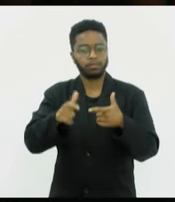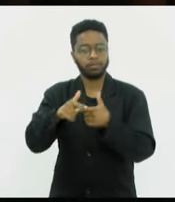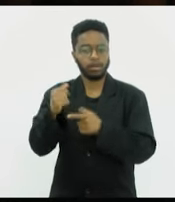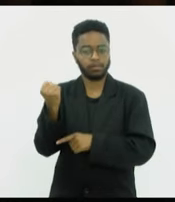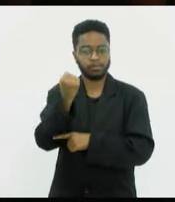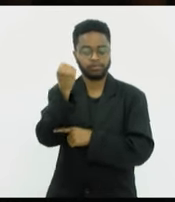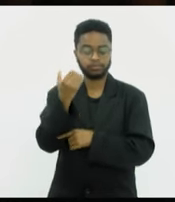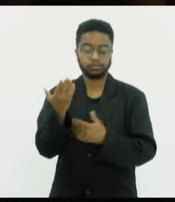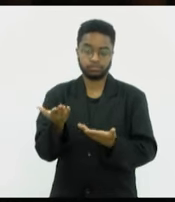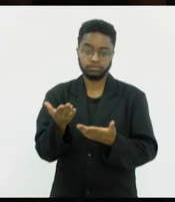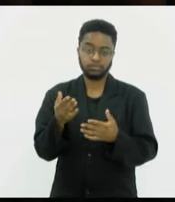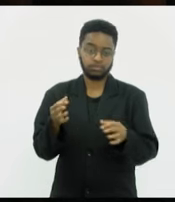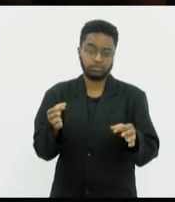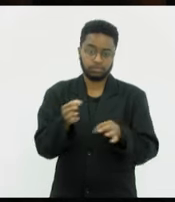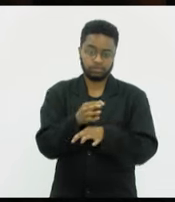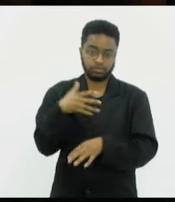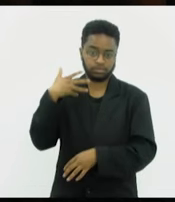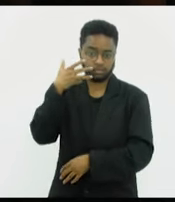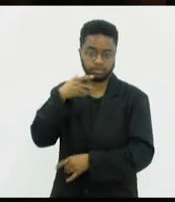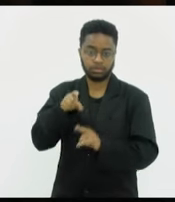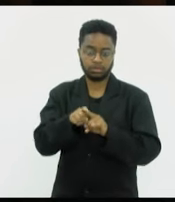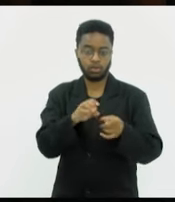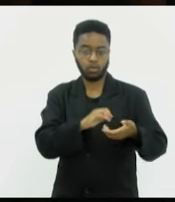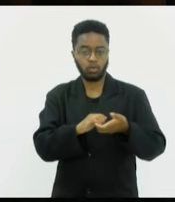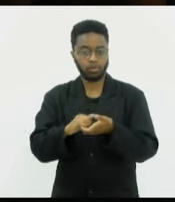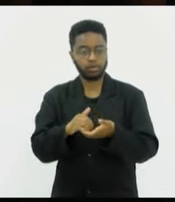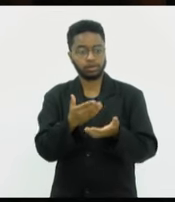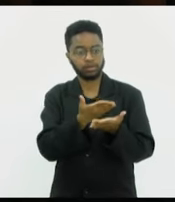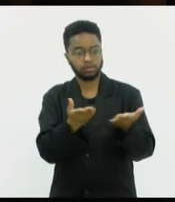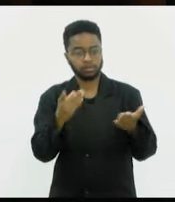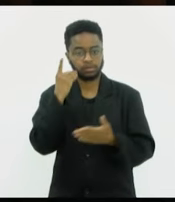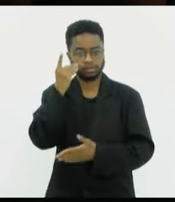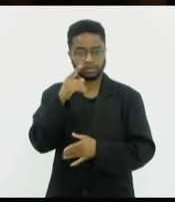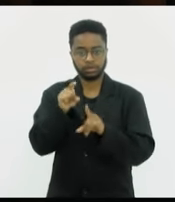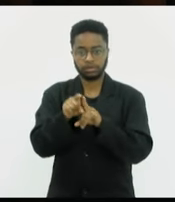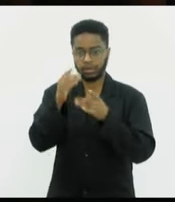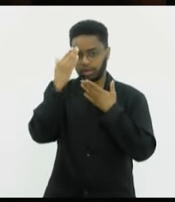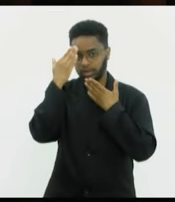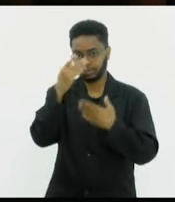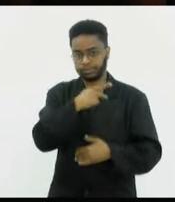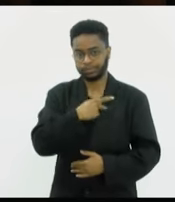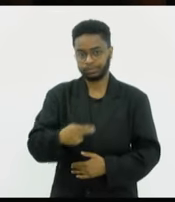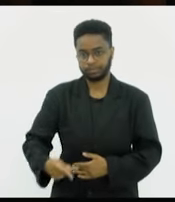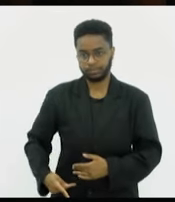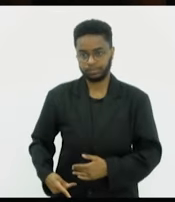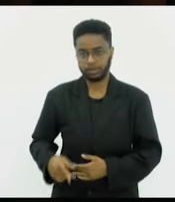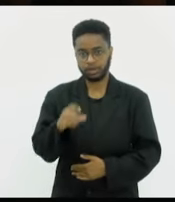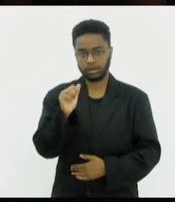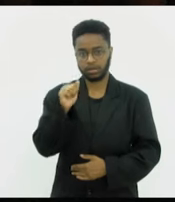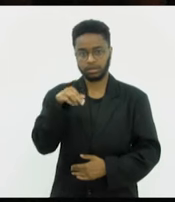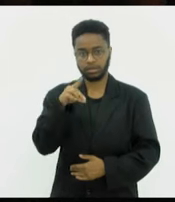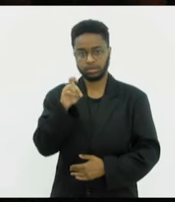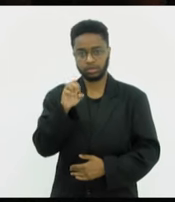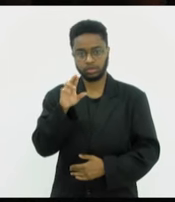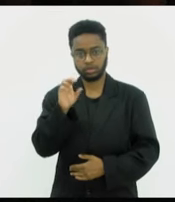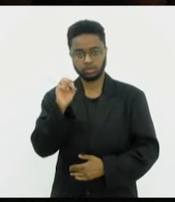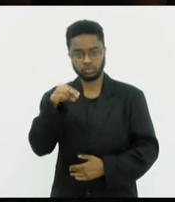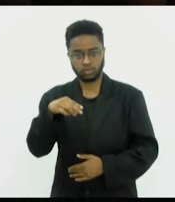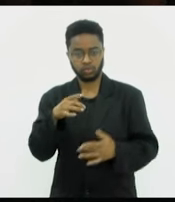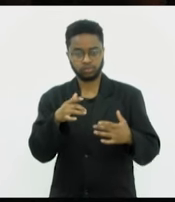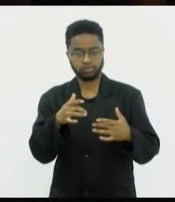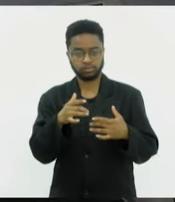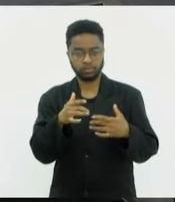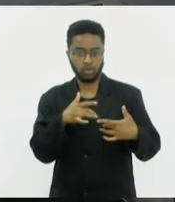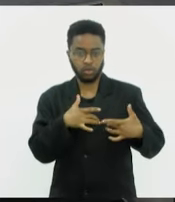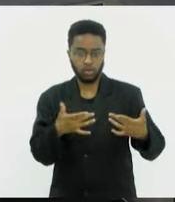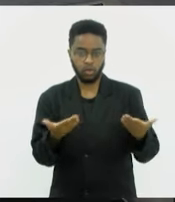No mais é isso, saudar os colegas e agradecer ao presidente Anderson Moraes a gentileza de hoje. Muito